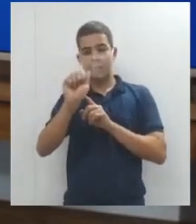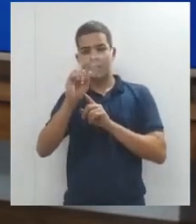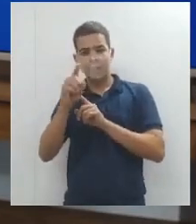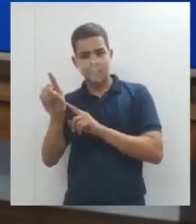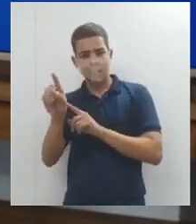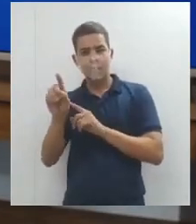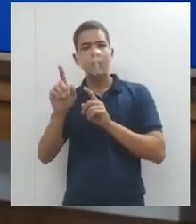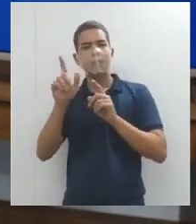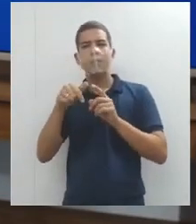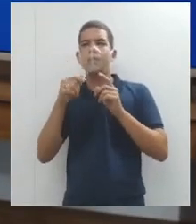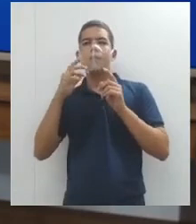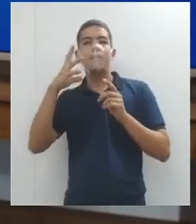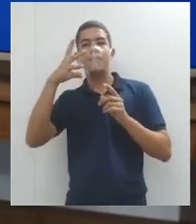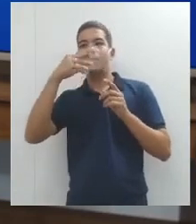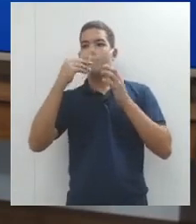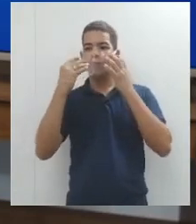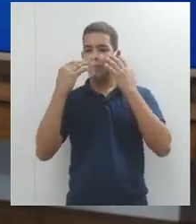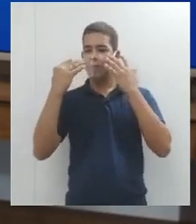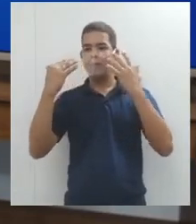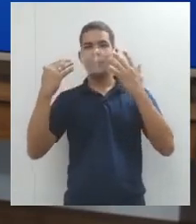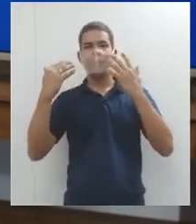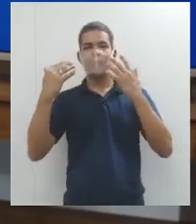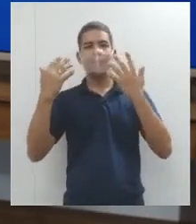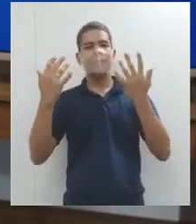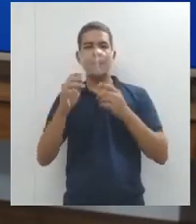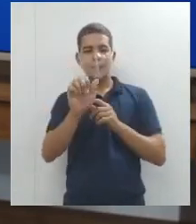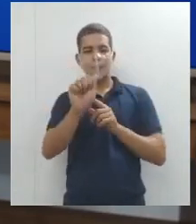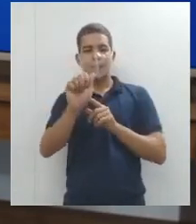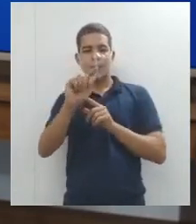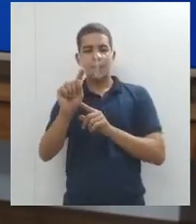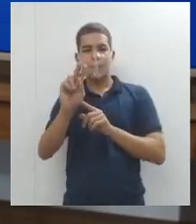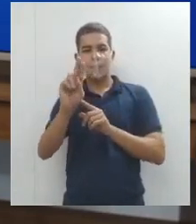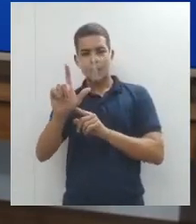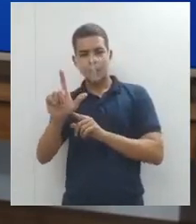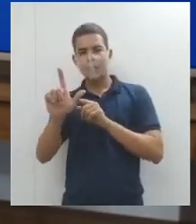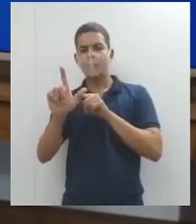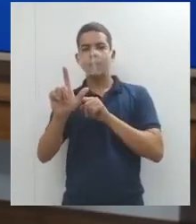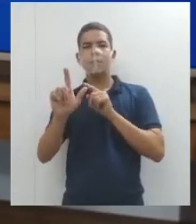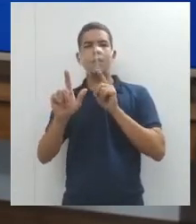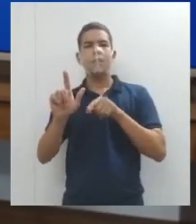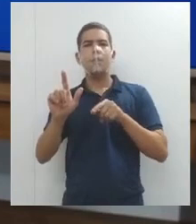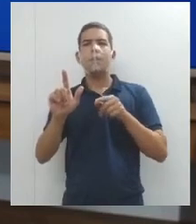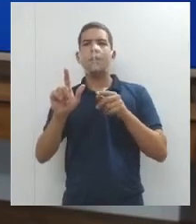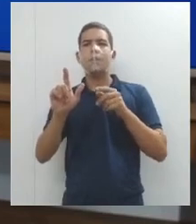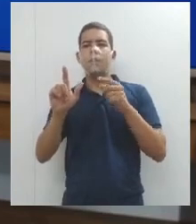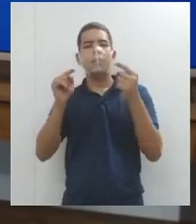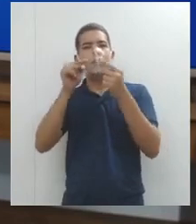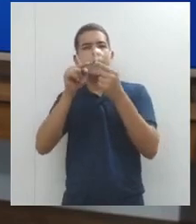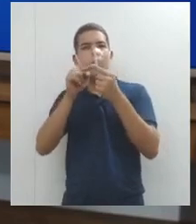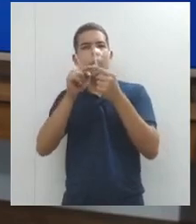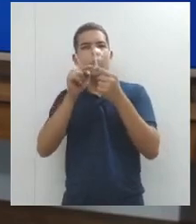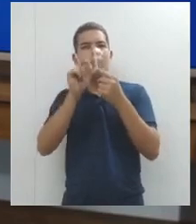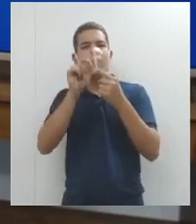Então, seus olhos azuis, o azul, a palavra azul, que está no plural, né, está caracterizando o